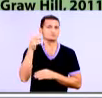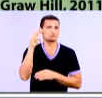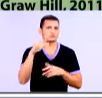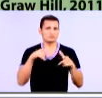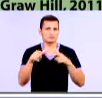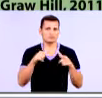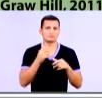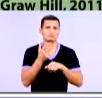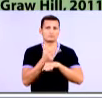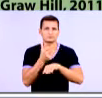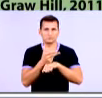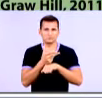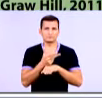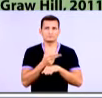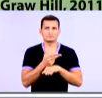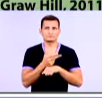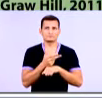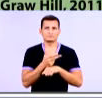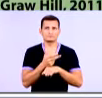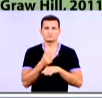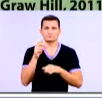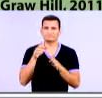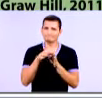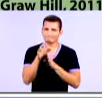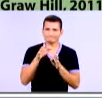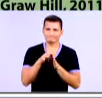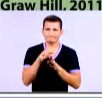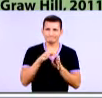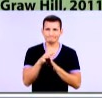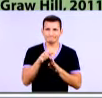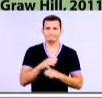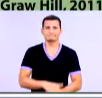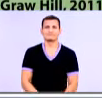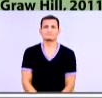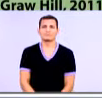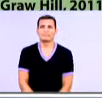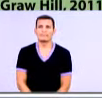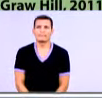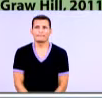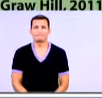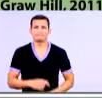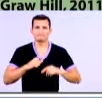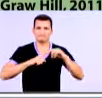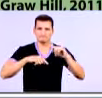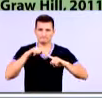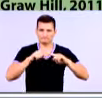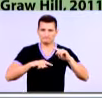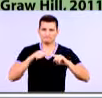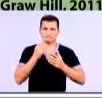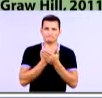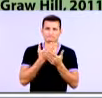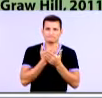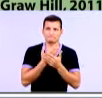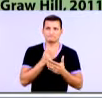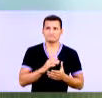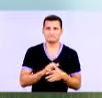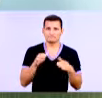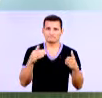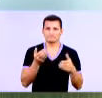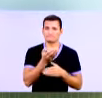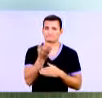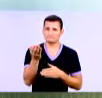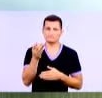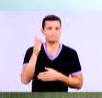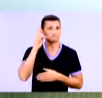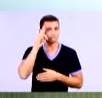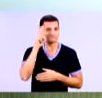com multimídia, e fica aí a dica sobre material para estudo, né? Então, vocês devem recordar